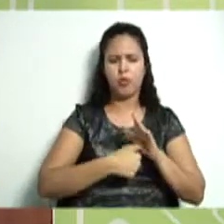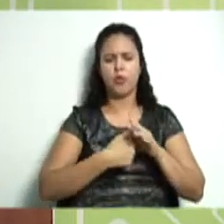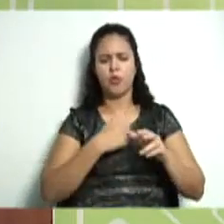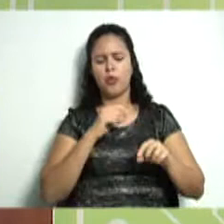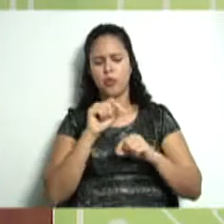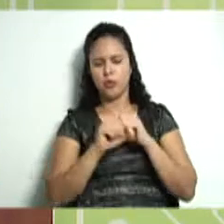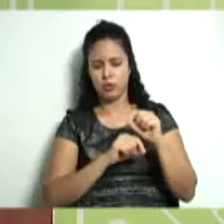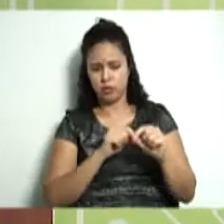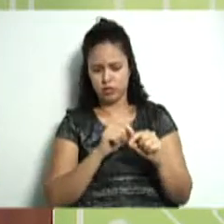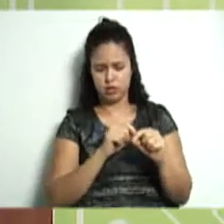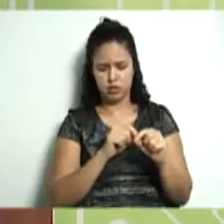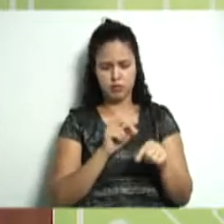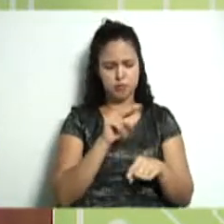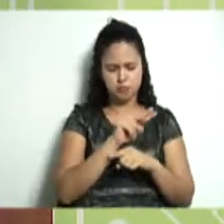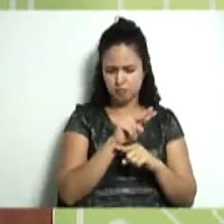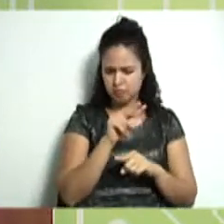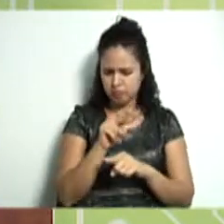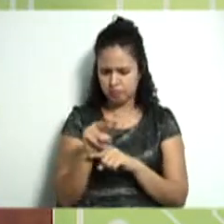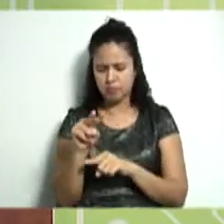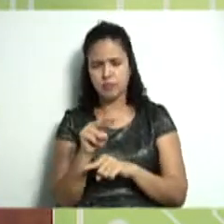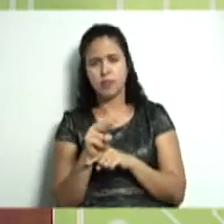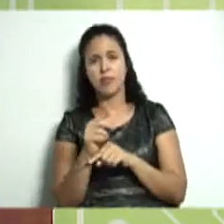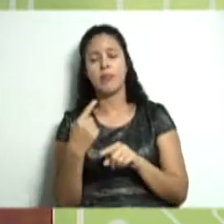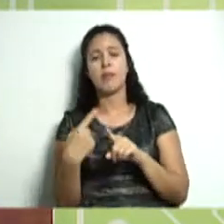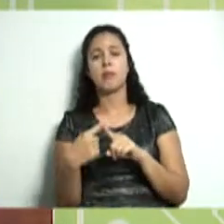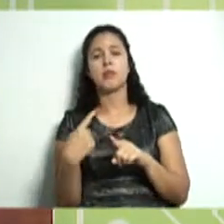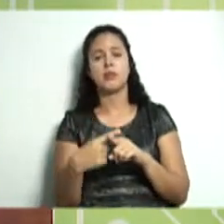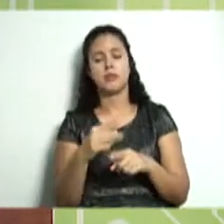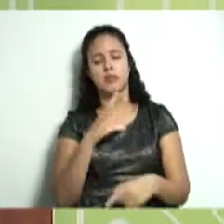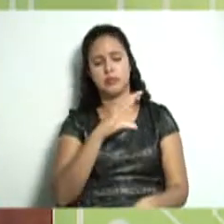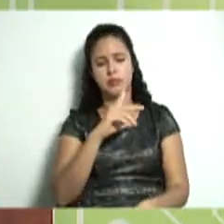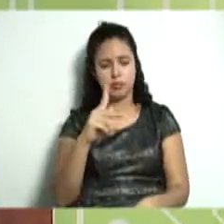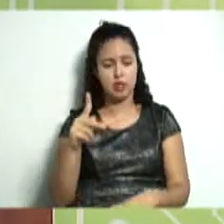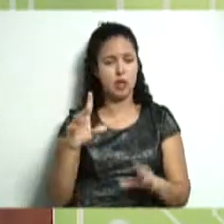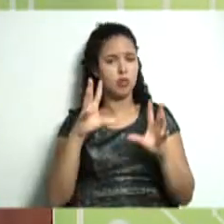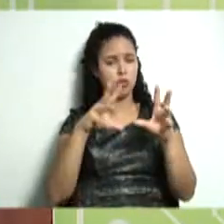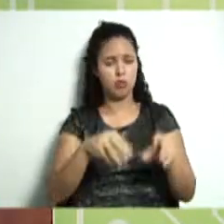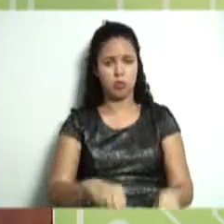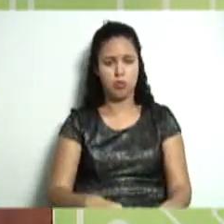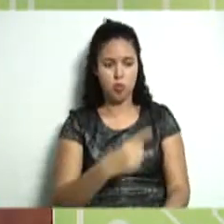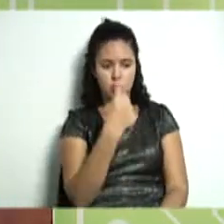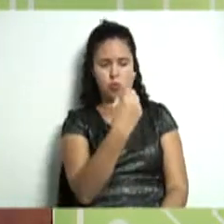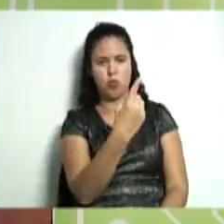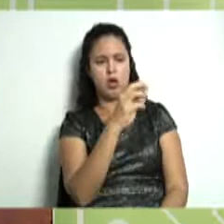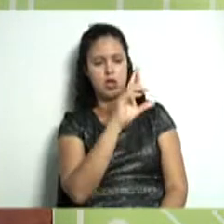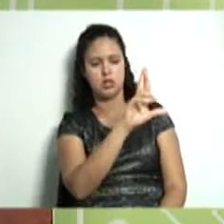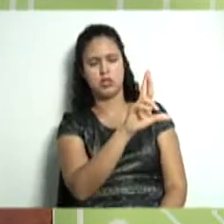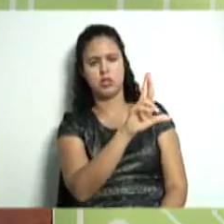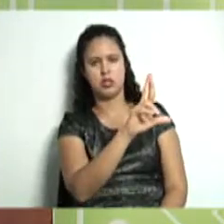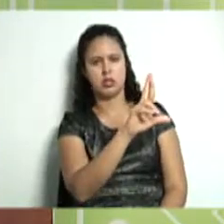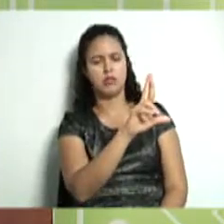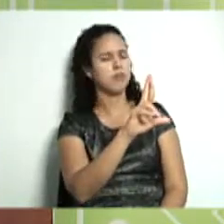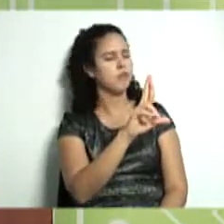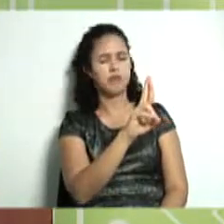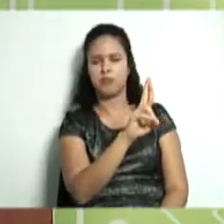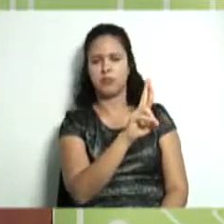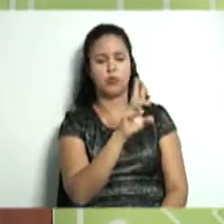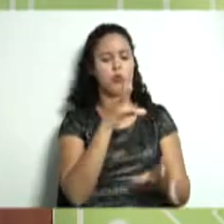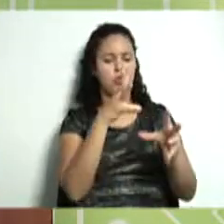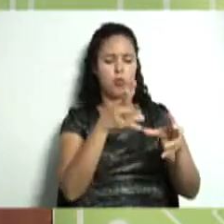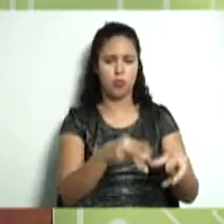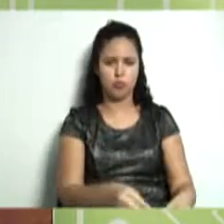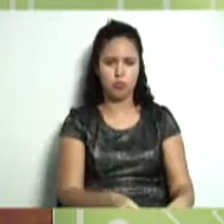quê, gente? Porque a cooperativa é de todos. Não é só de um, não é só da pessoa que está à frente